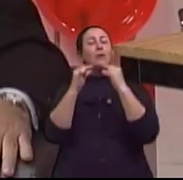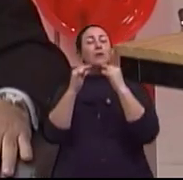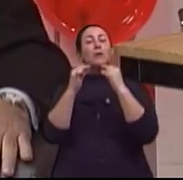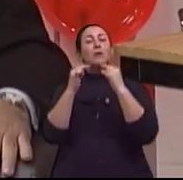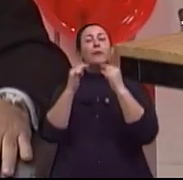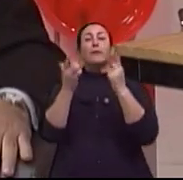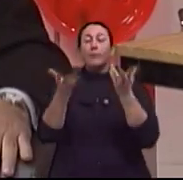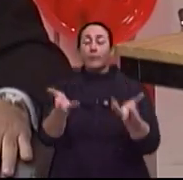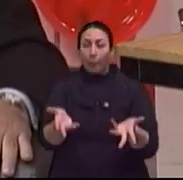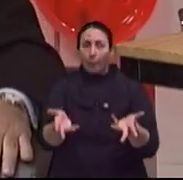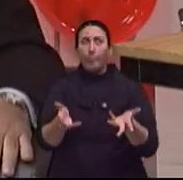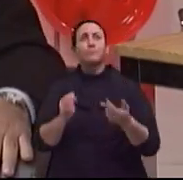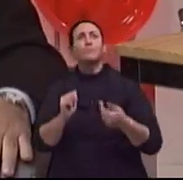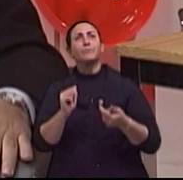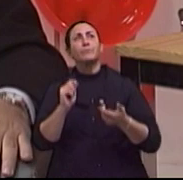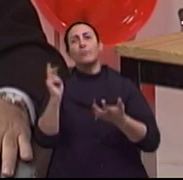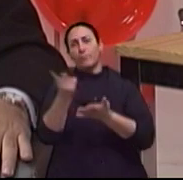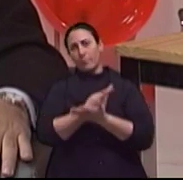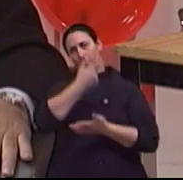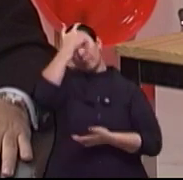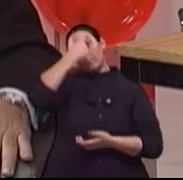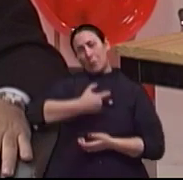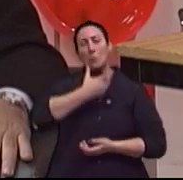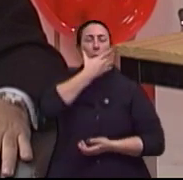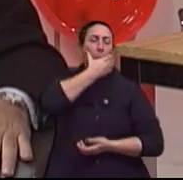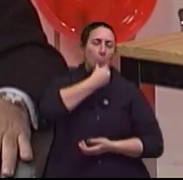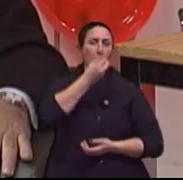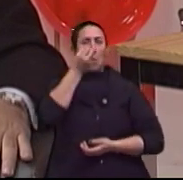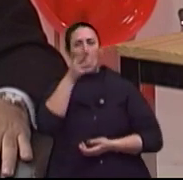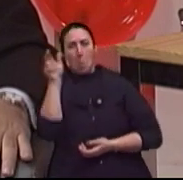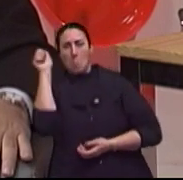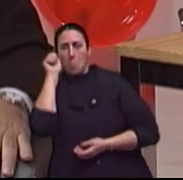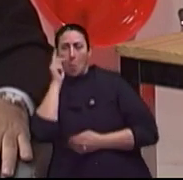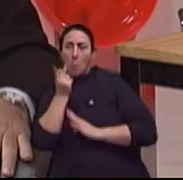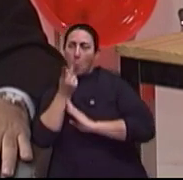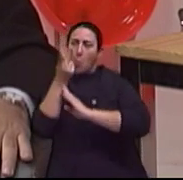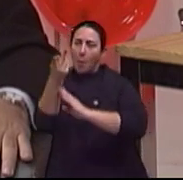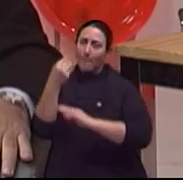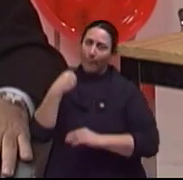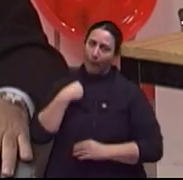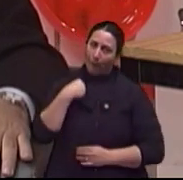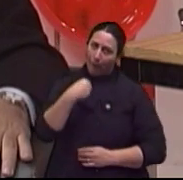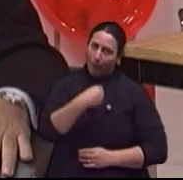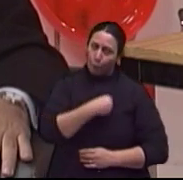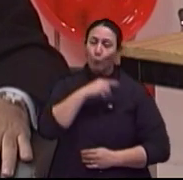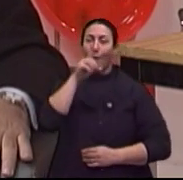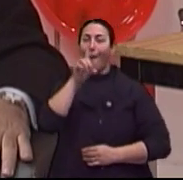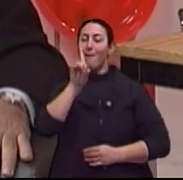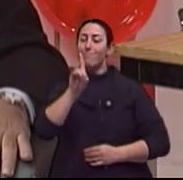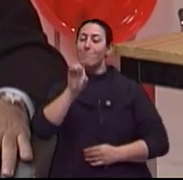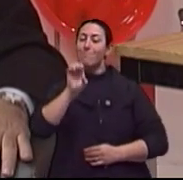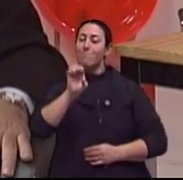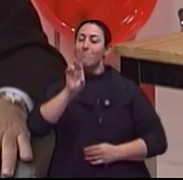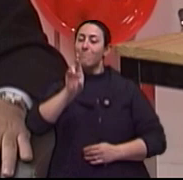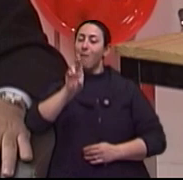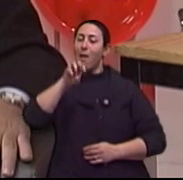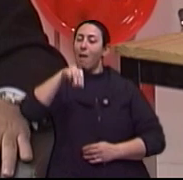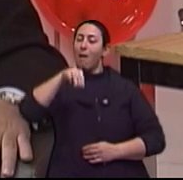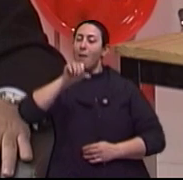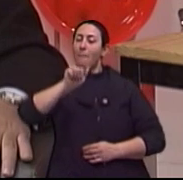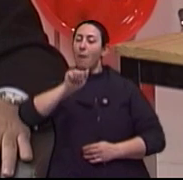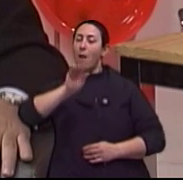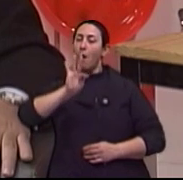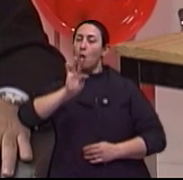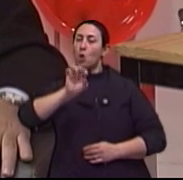chamamento quando o paciente seja homem ou mulher vai procurar o seu médico dermatologista para tratar